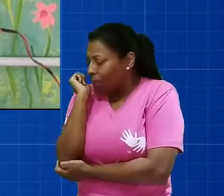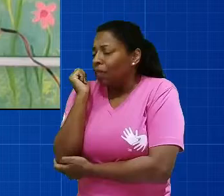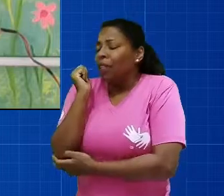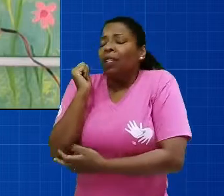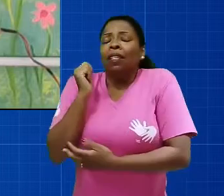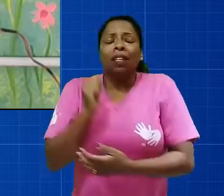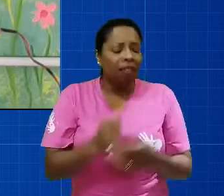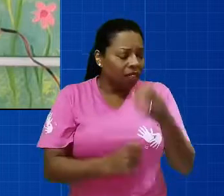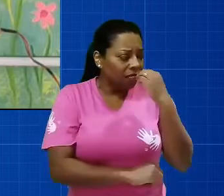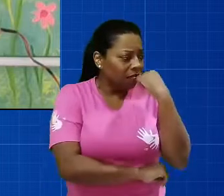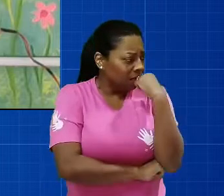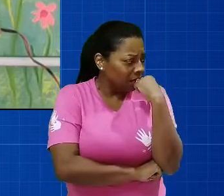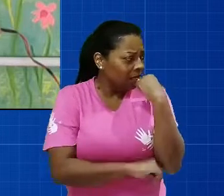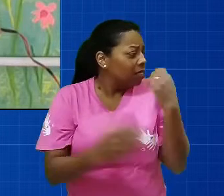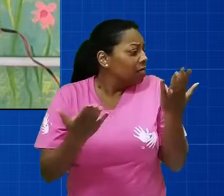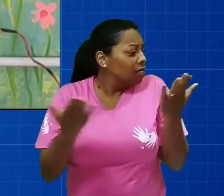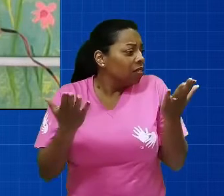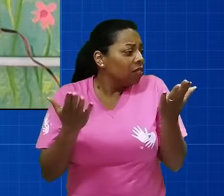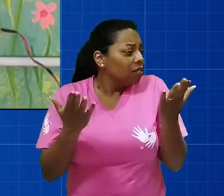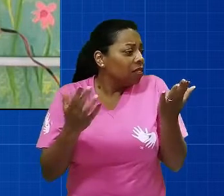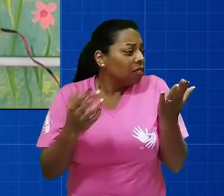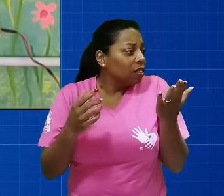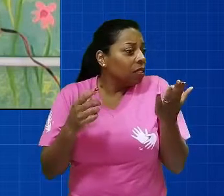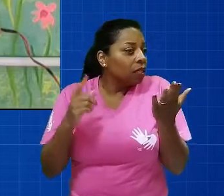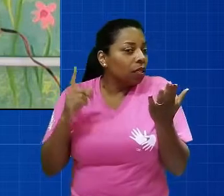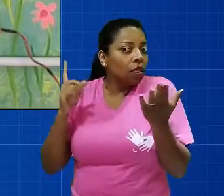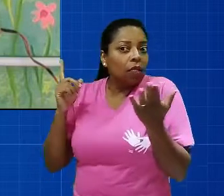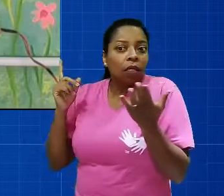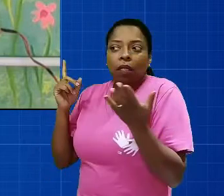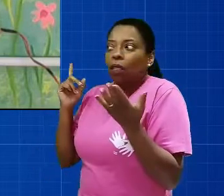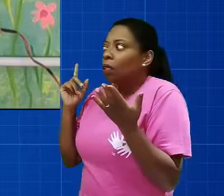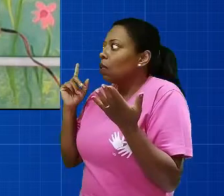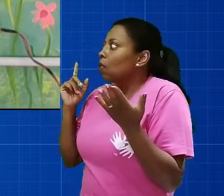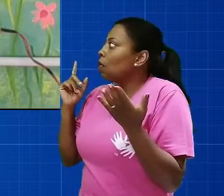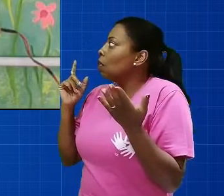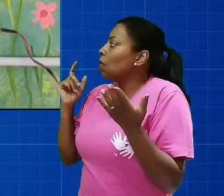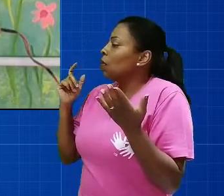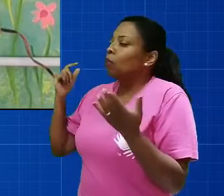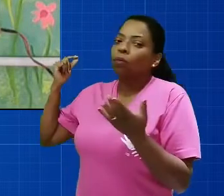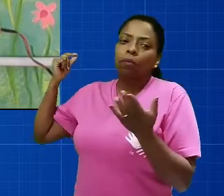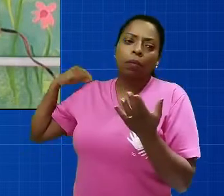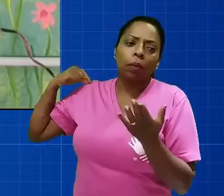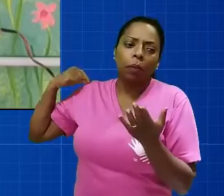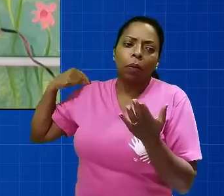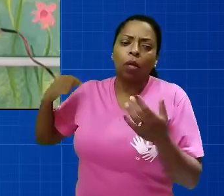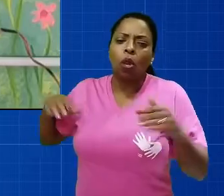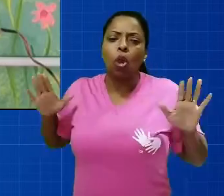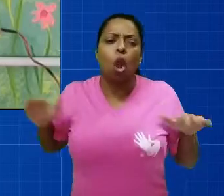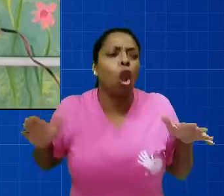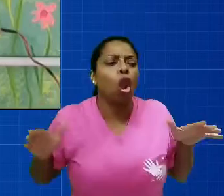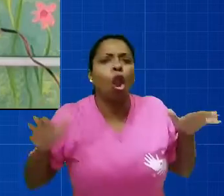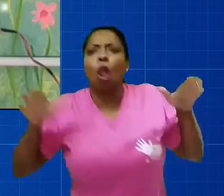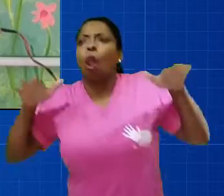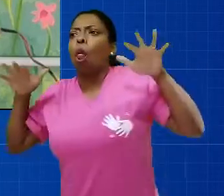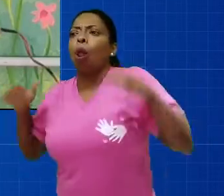e suspirou. Mas ele escutou um barulho. Era bem assim.